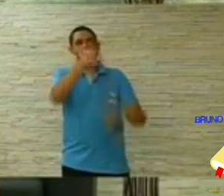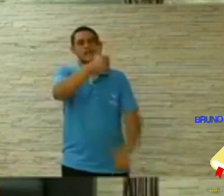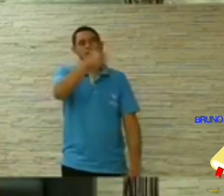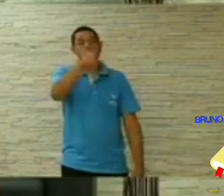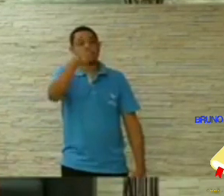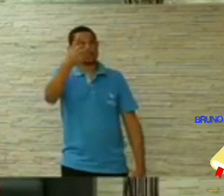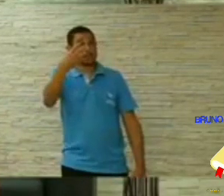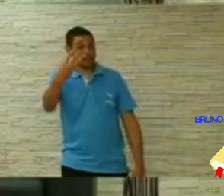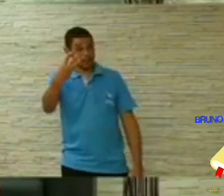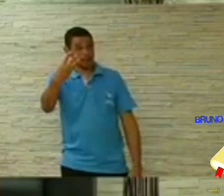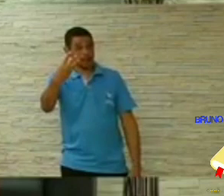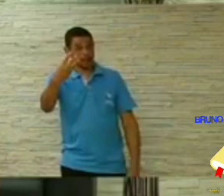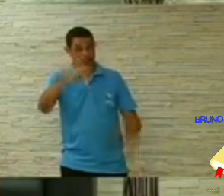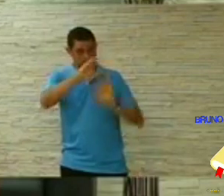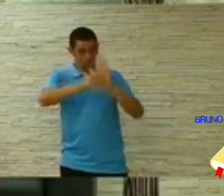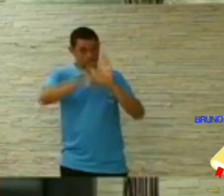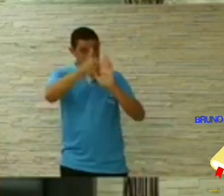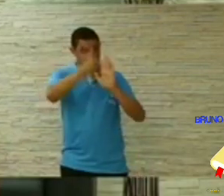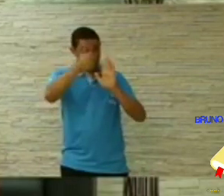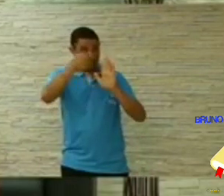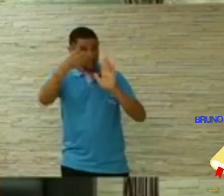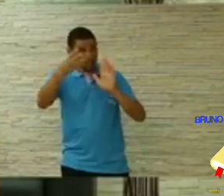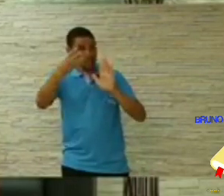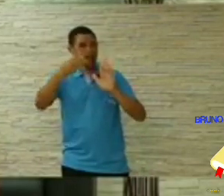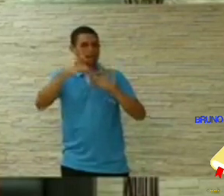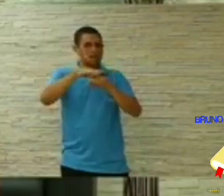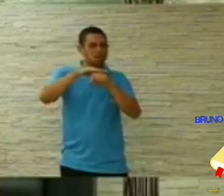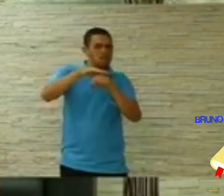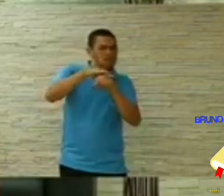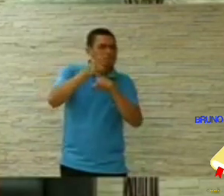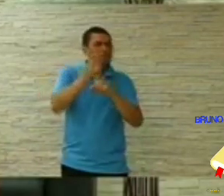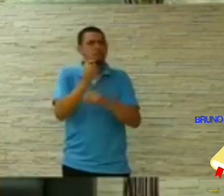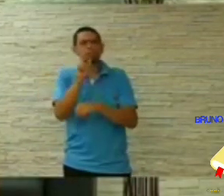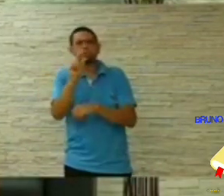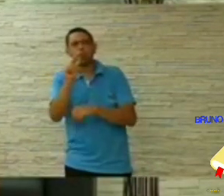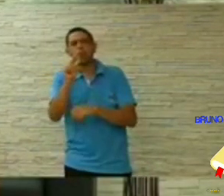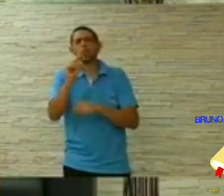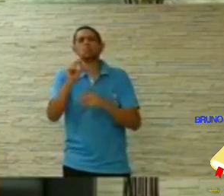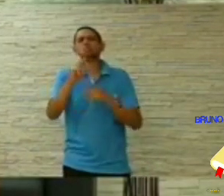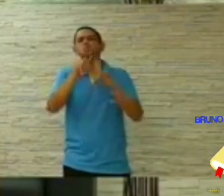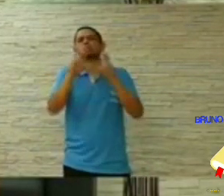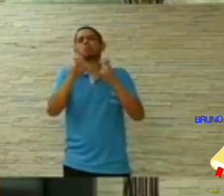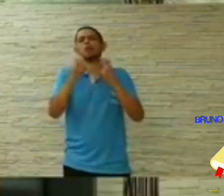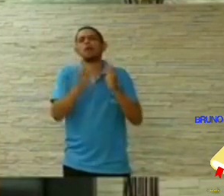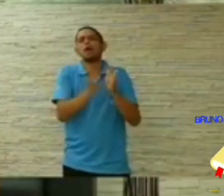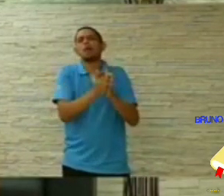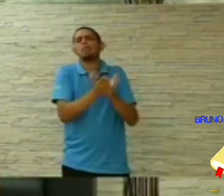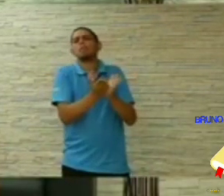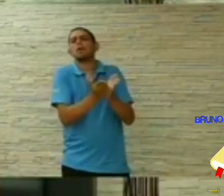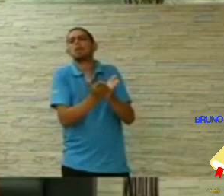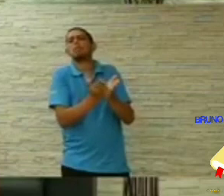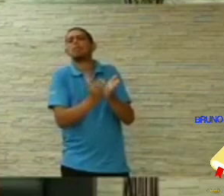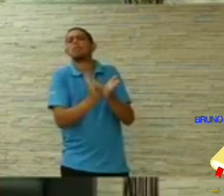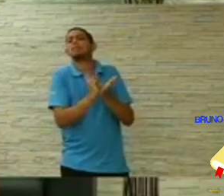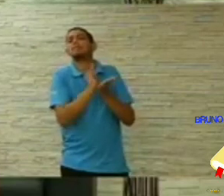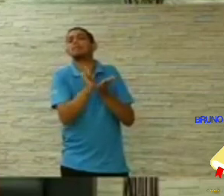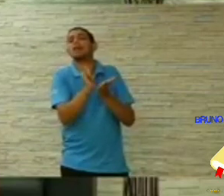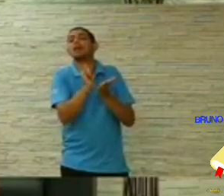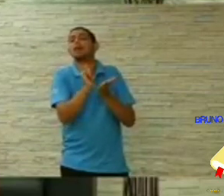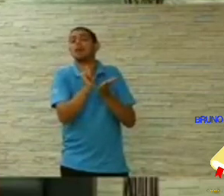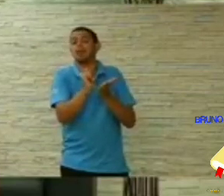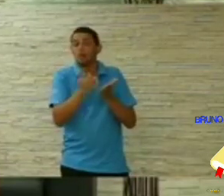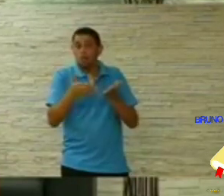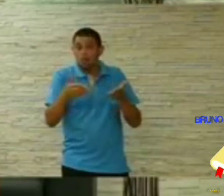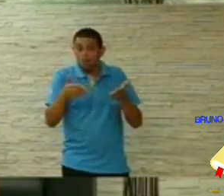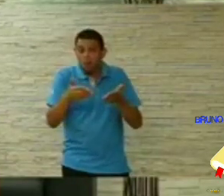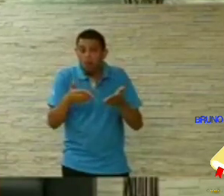gente conversar um pouquinho sobre o que é a palavra de Deus, o que é a Bíblia. Tenha a falar conosco